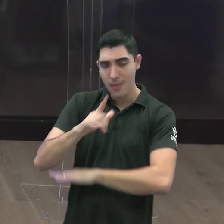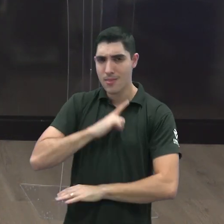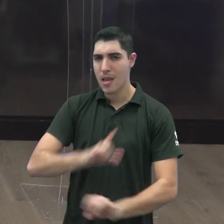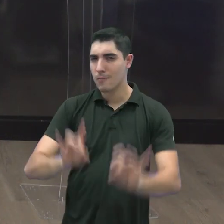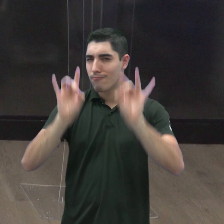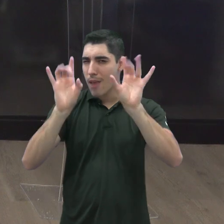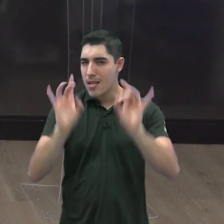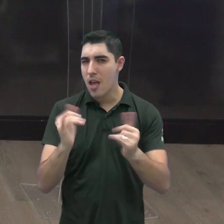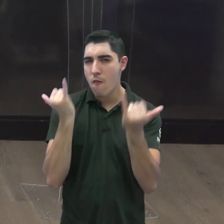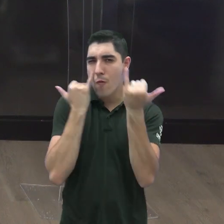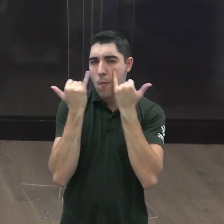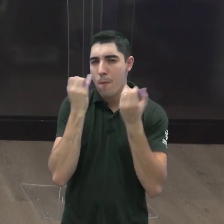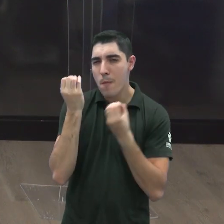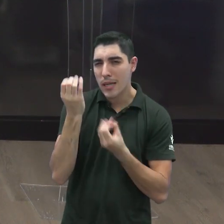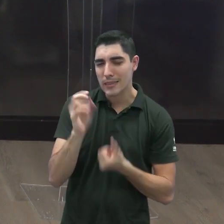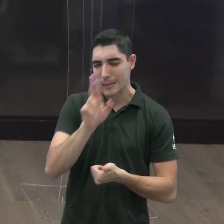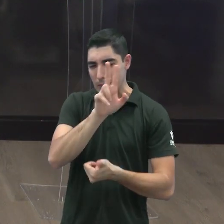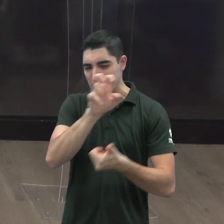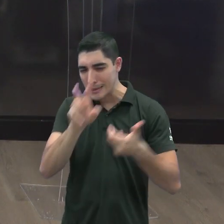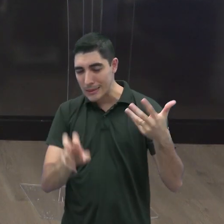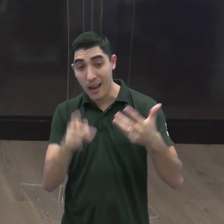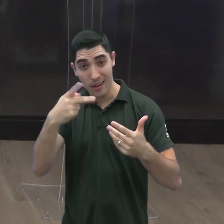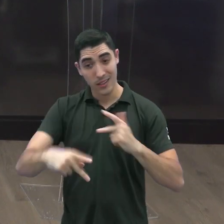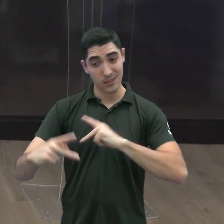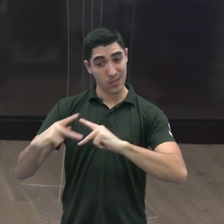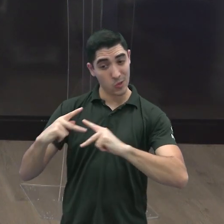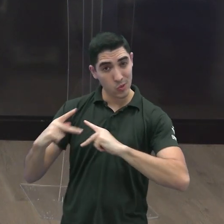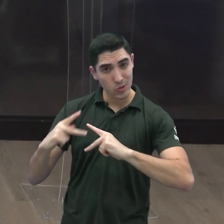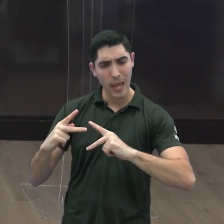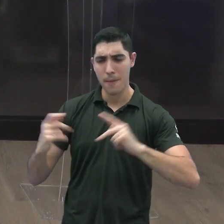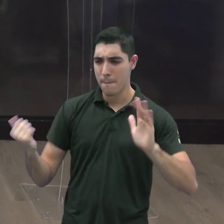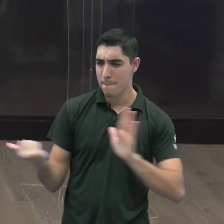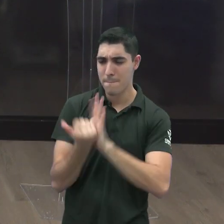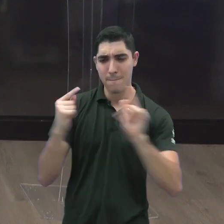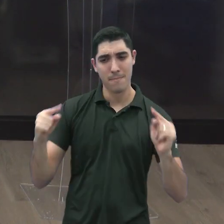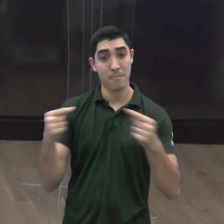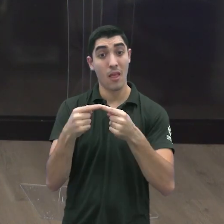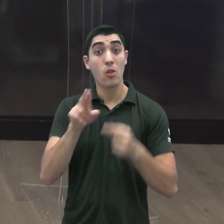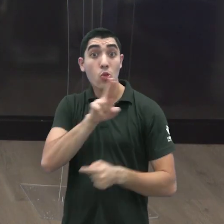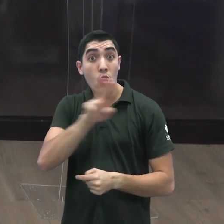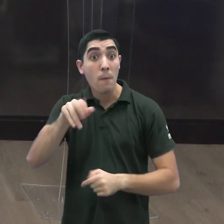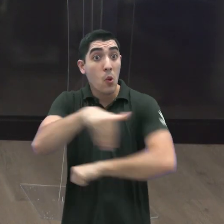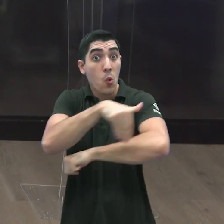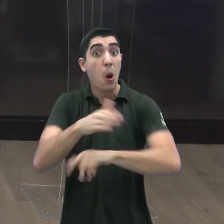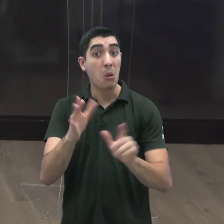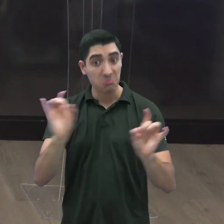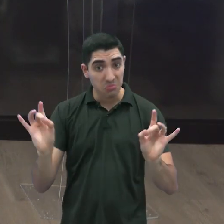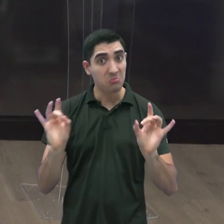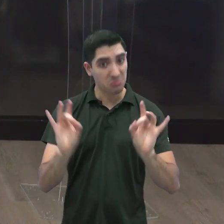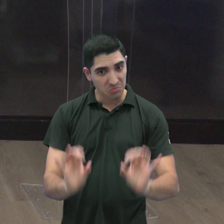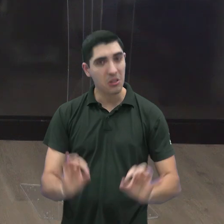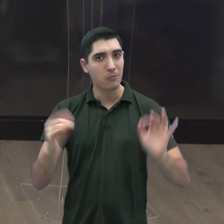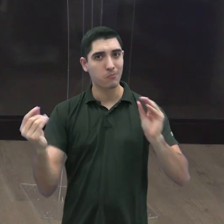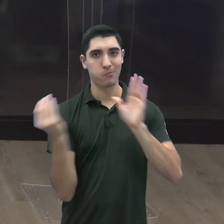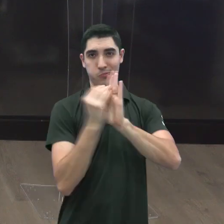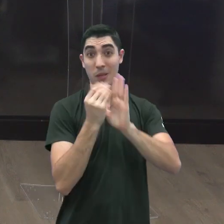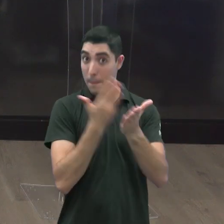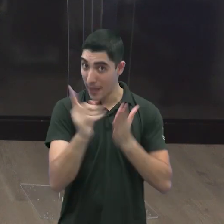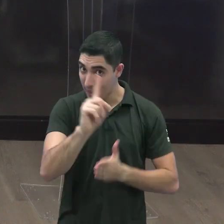no horário do boletim, preparamos um especial de profissionais da cidade que marcaram tanto São José que viraram até